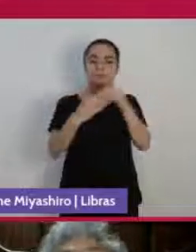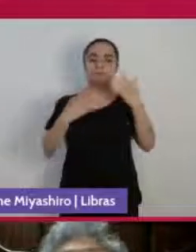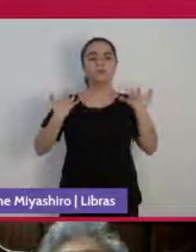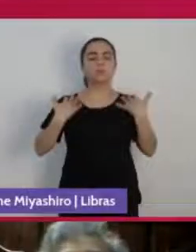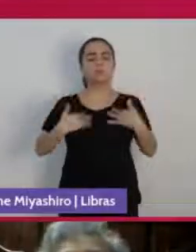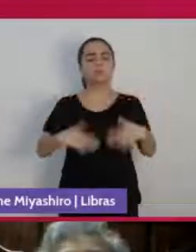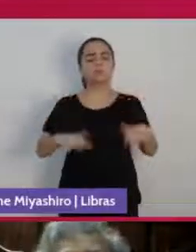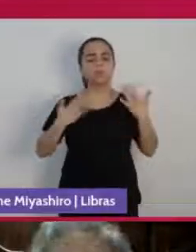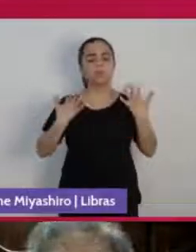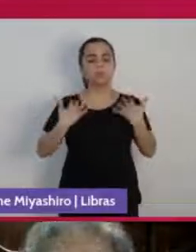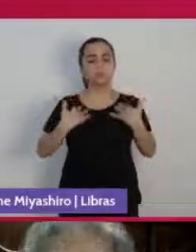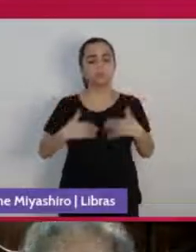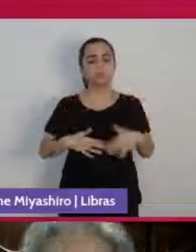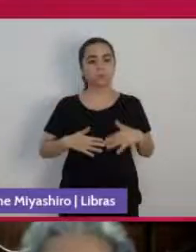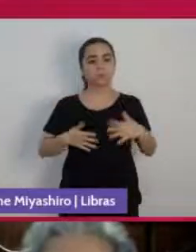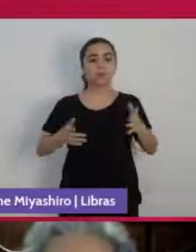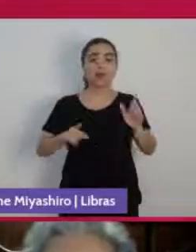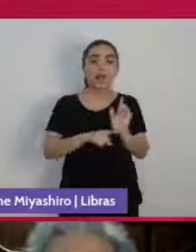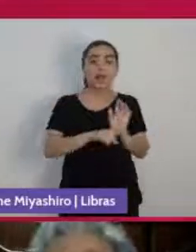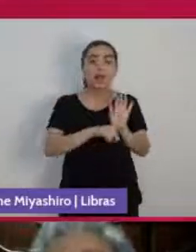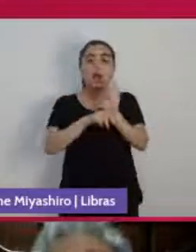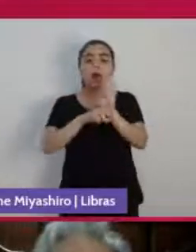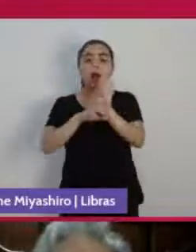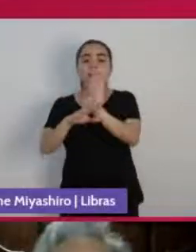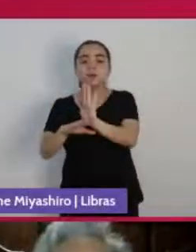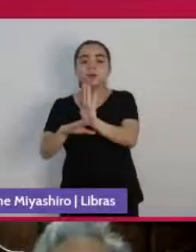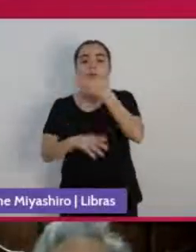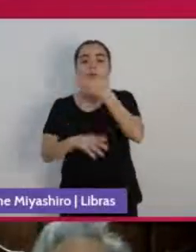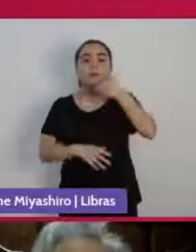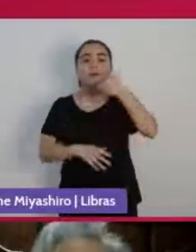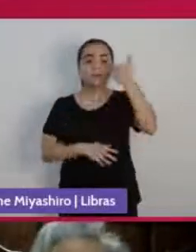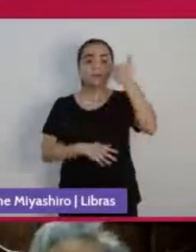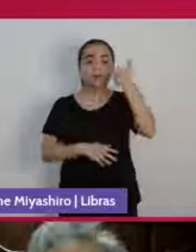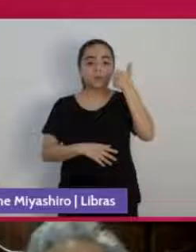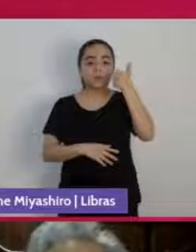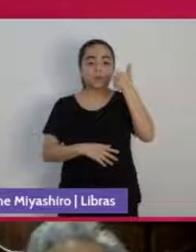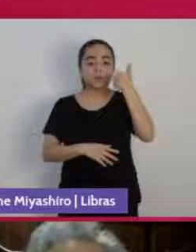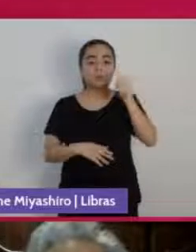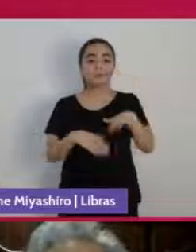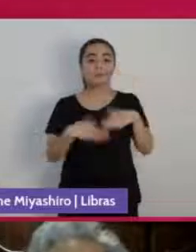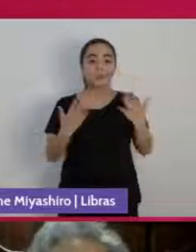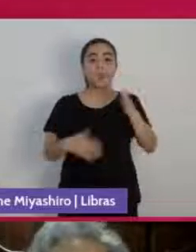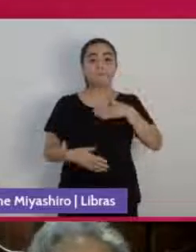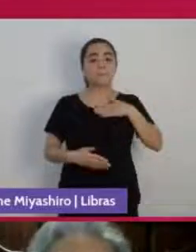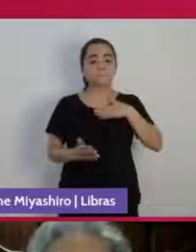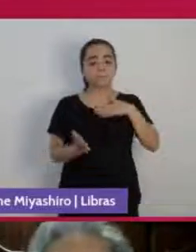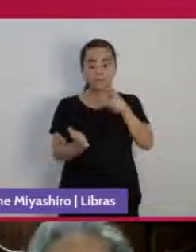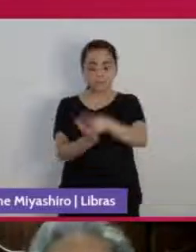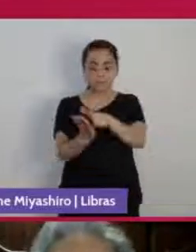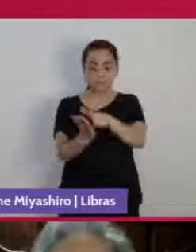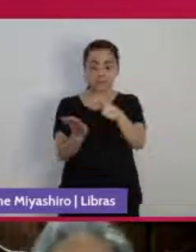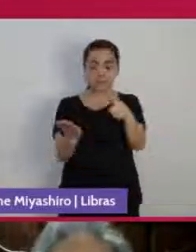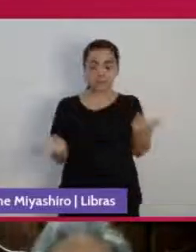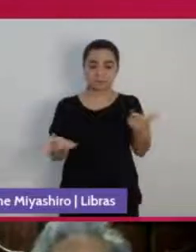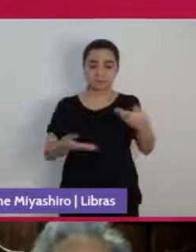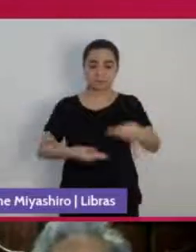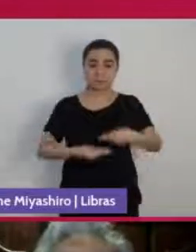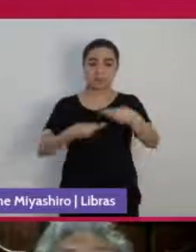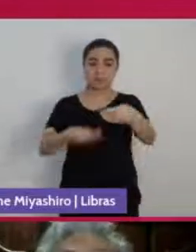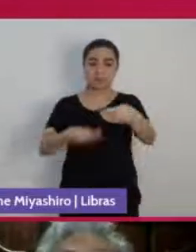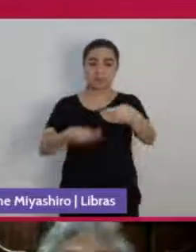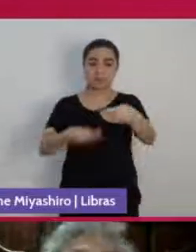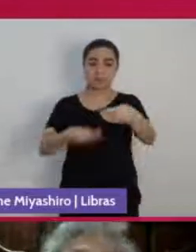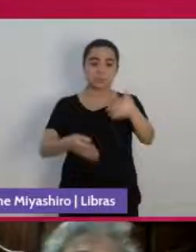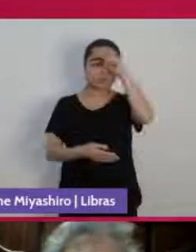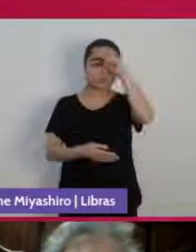ela colabora melhor com o exame. Então, na verdade, eu levar as minhas revistas para a clínica, eu